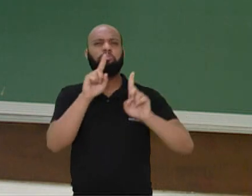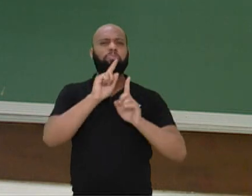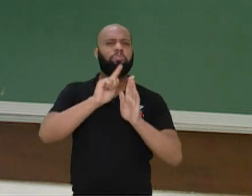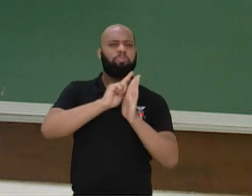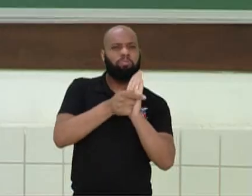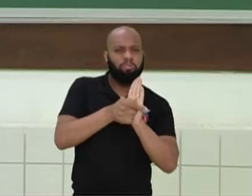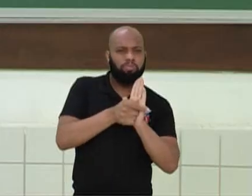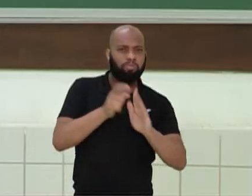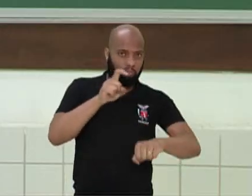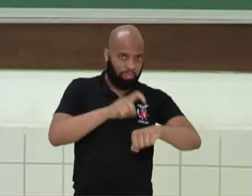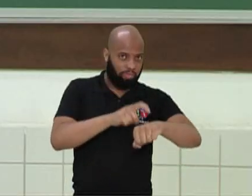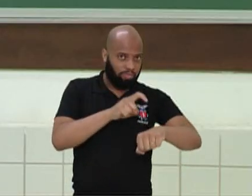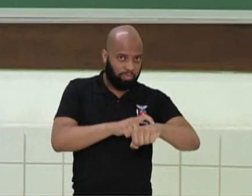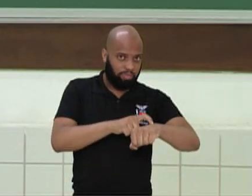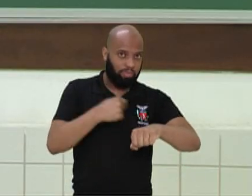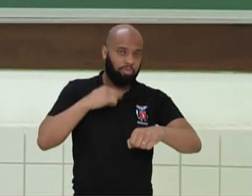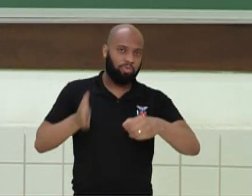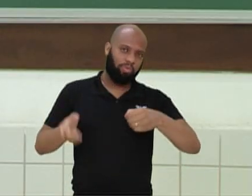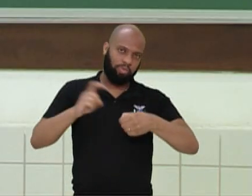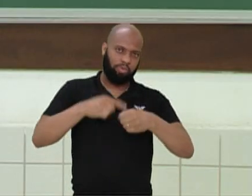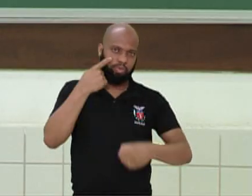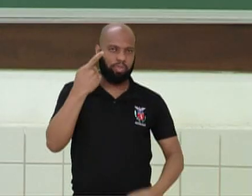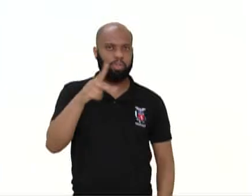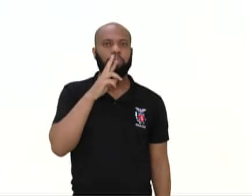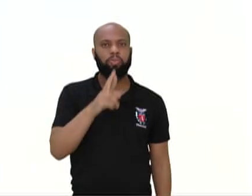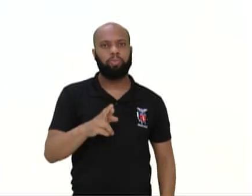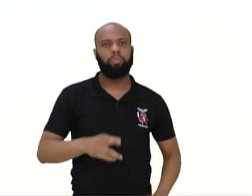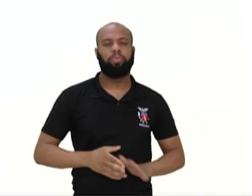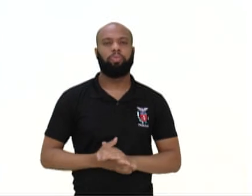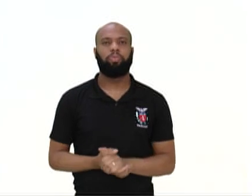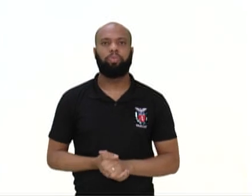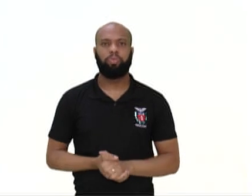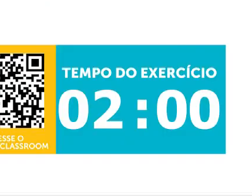conto? Já voltamos com a resposta correta.